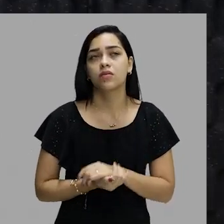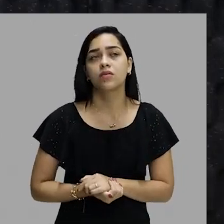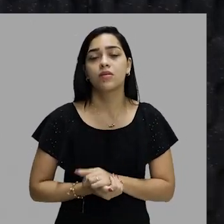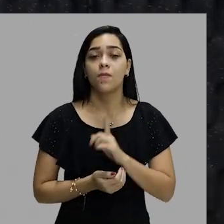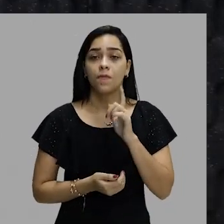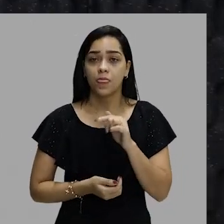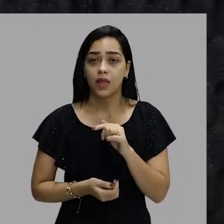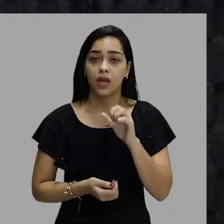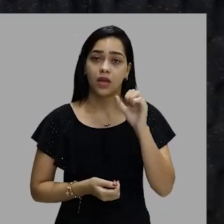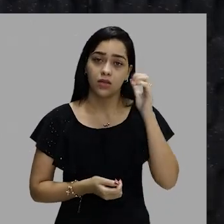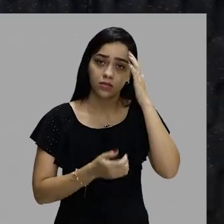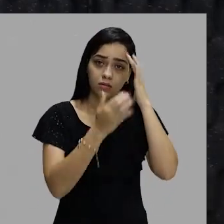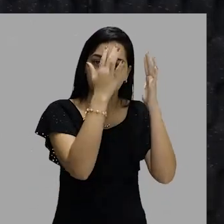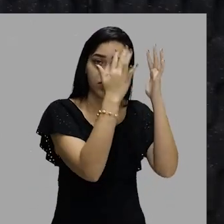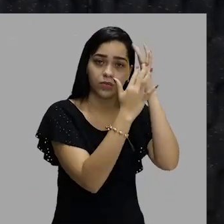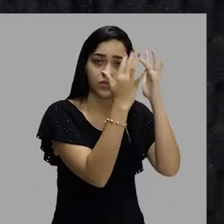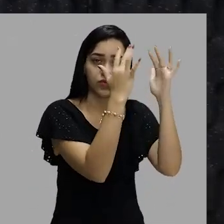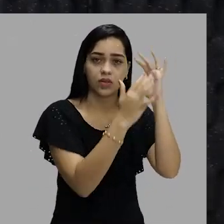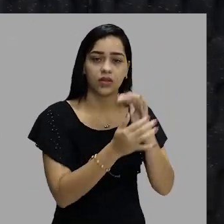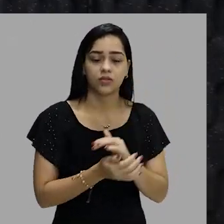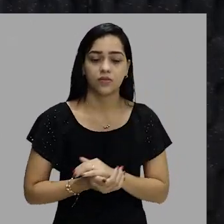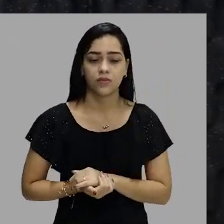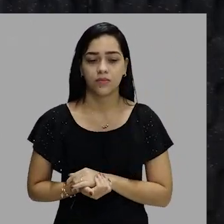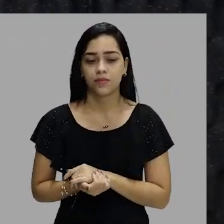é subjetividade, tá bom?